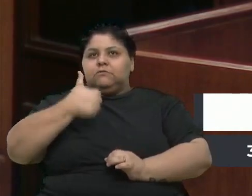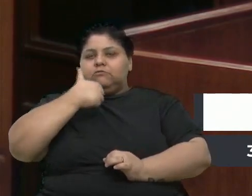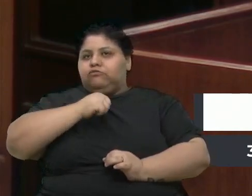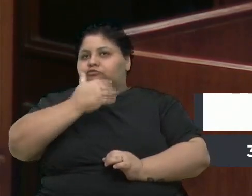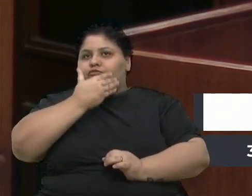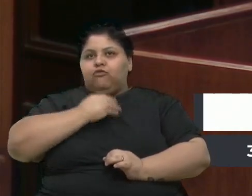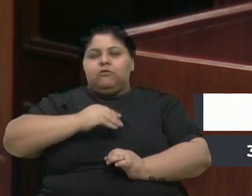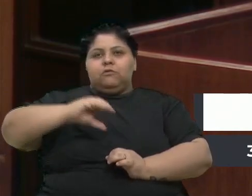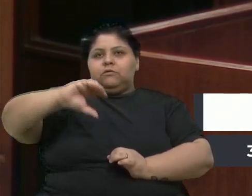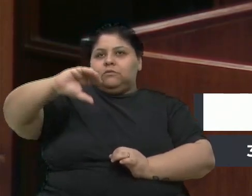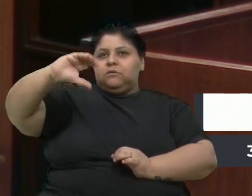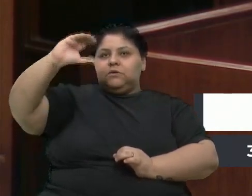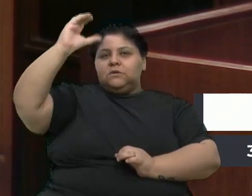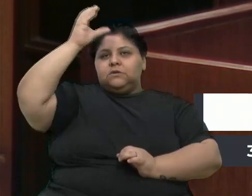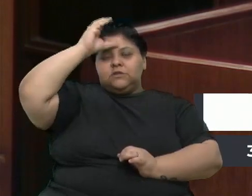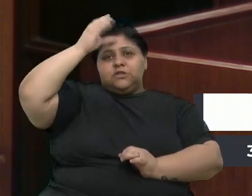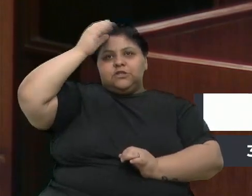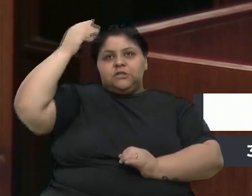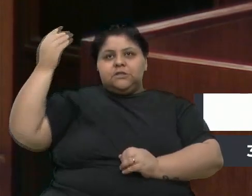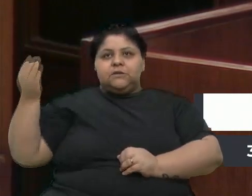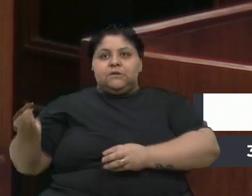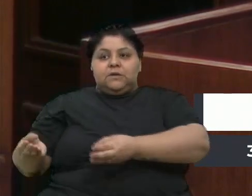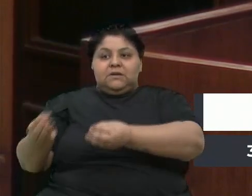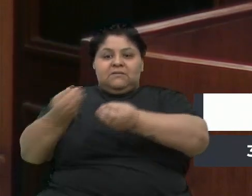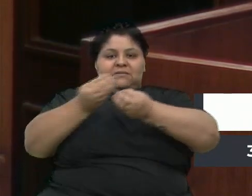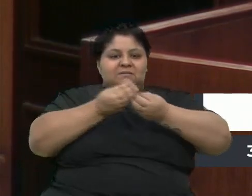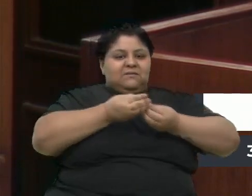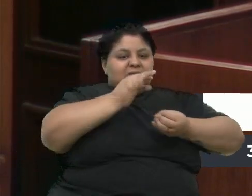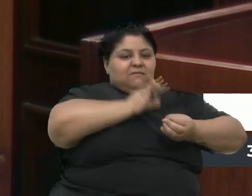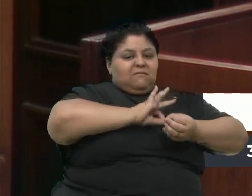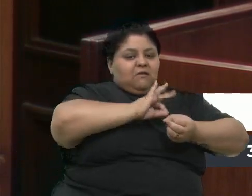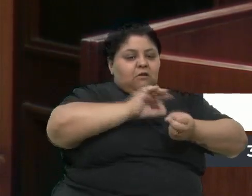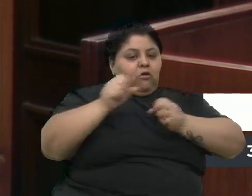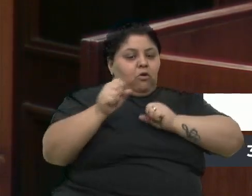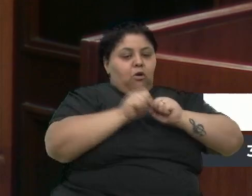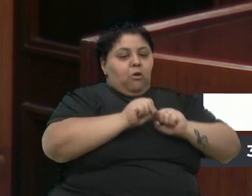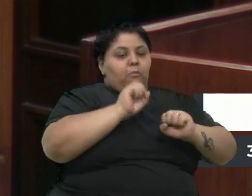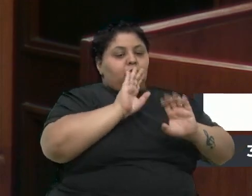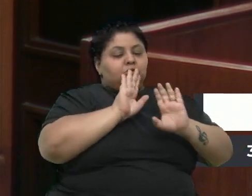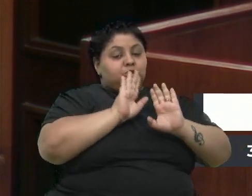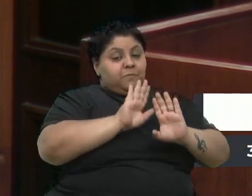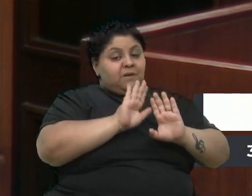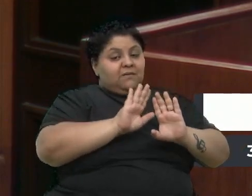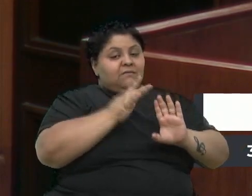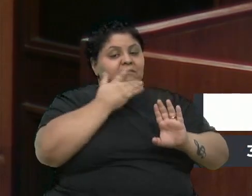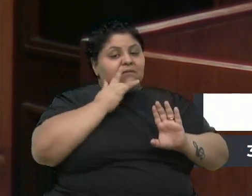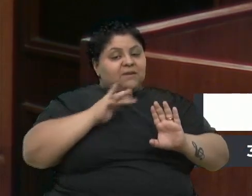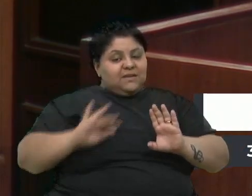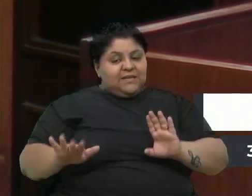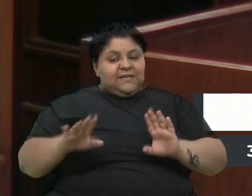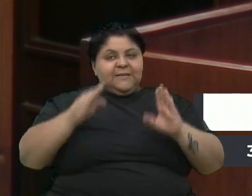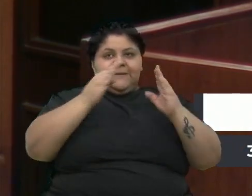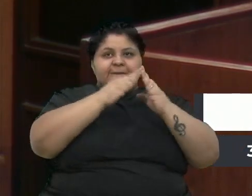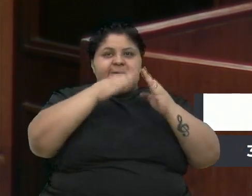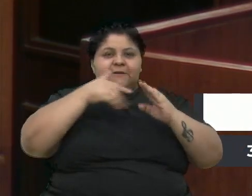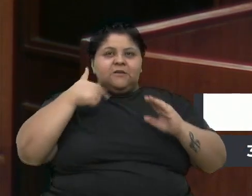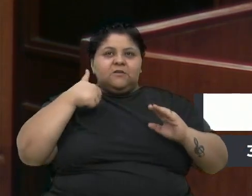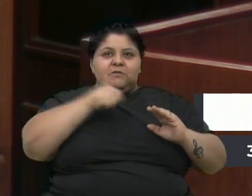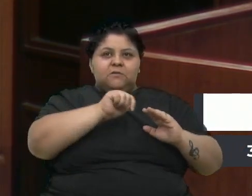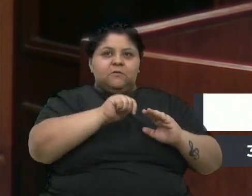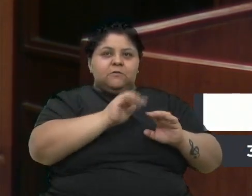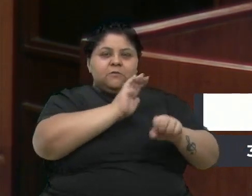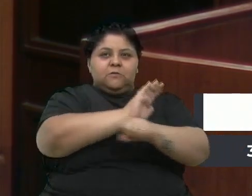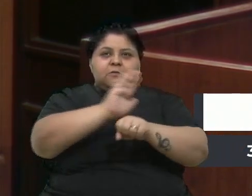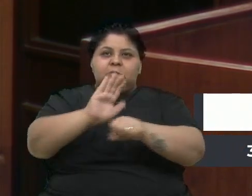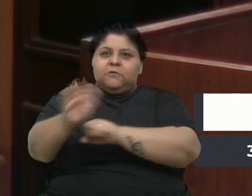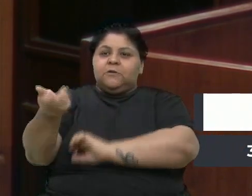né, recebe este subsídio, ela pode manter a criança em casa, né, consegue dar um auxílio que é tão